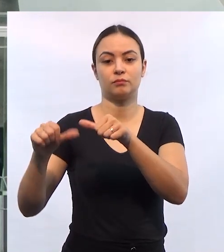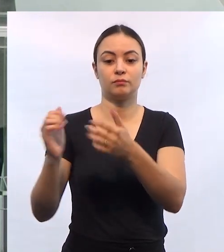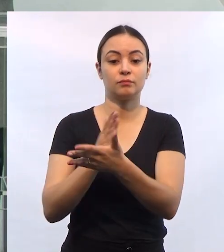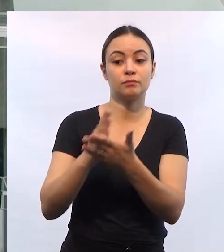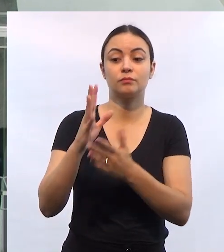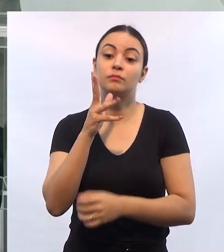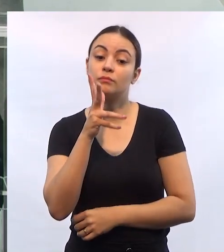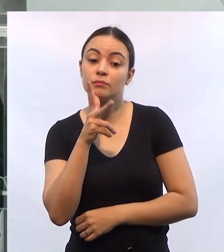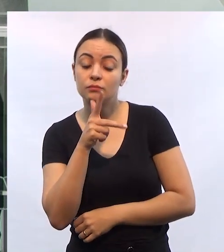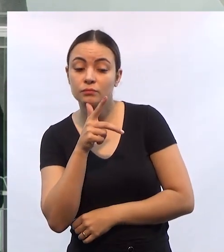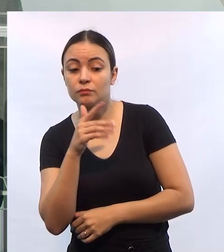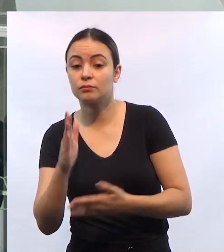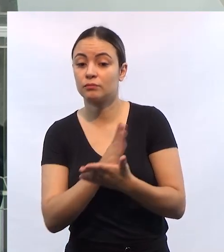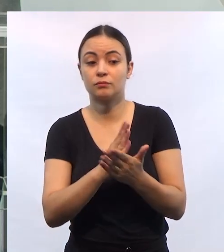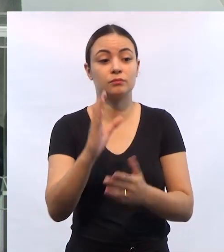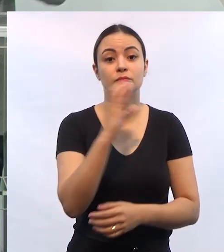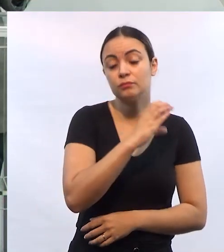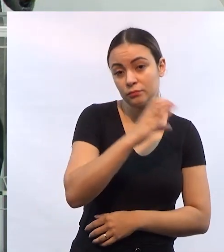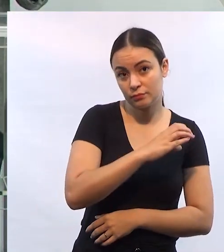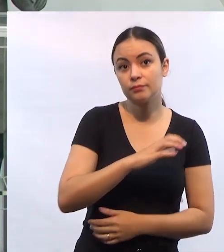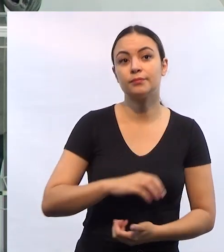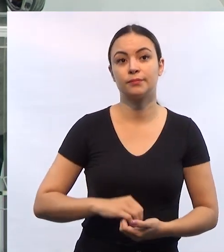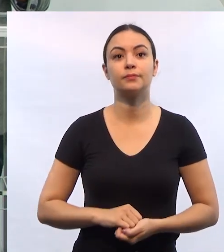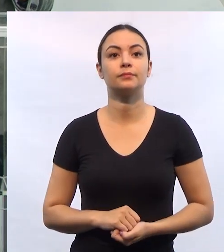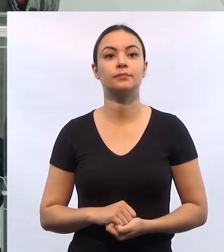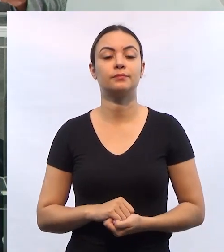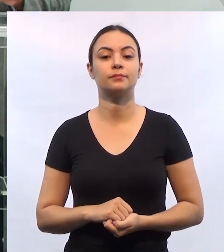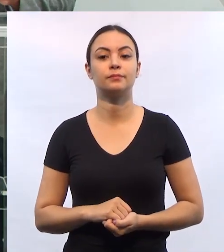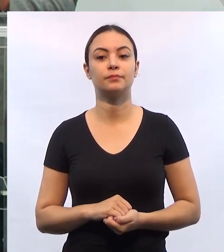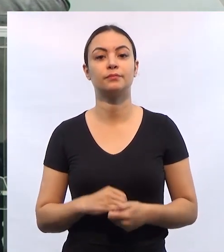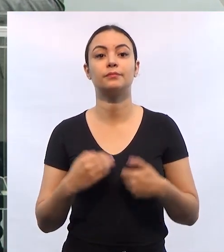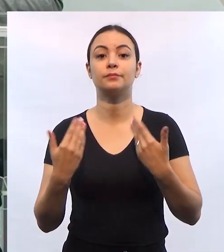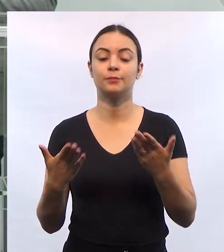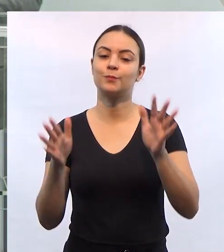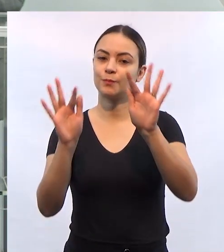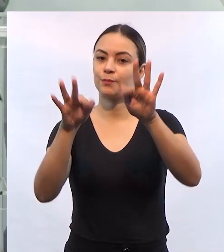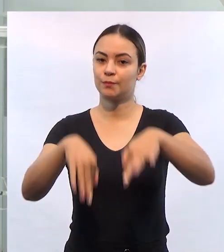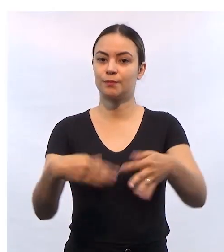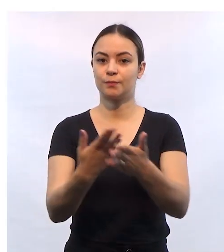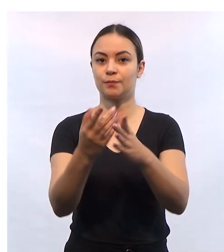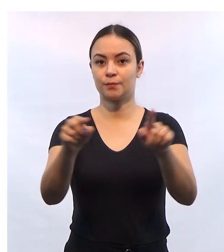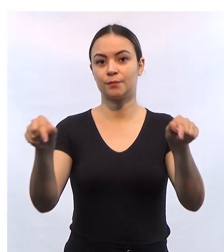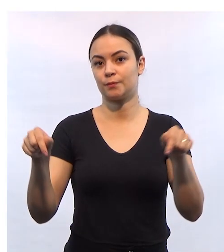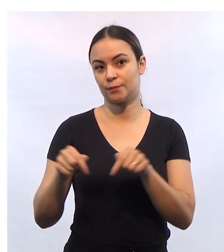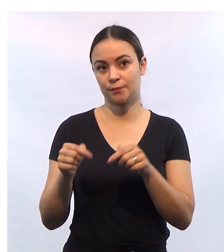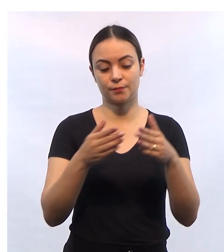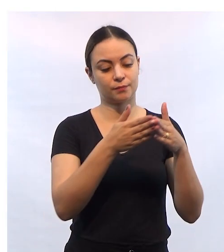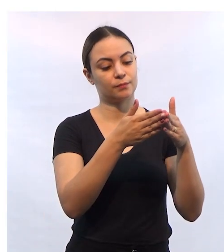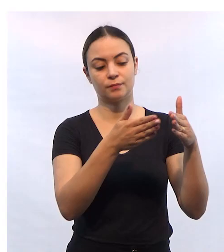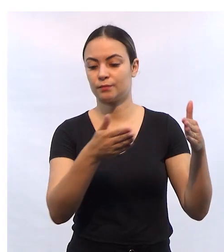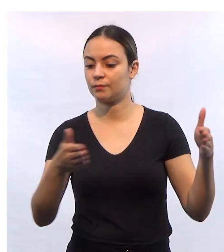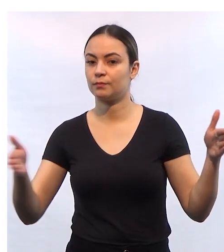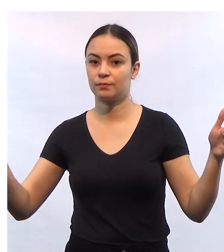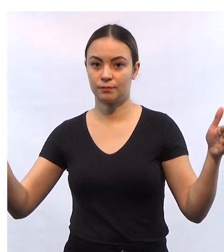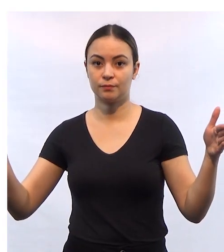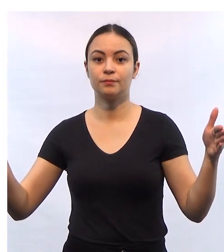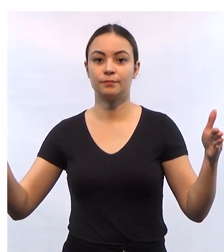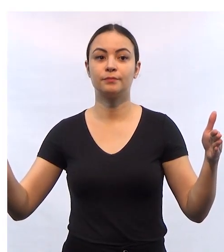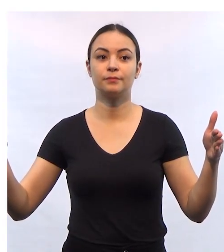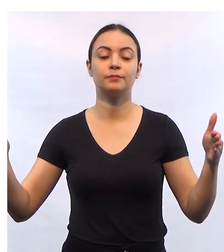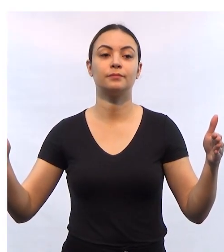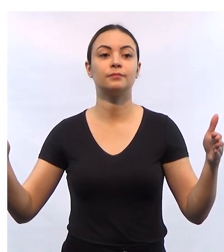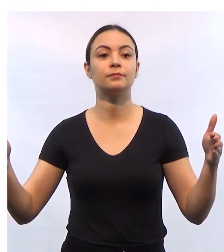situações novas, porque o mundo está em constante mutação. Vamos seguindo. Para finalizar a